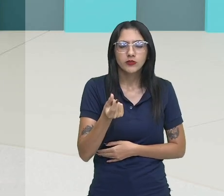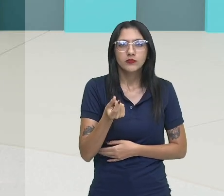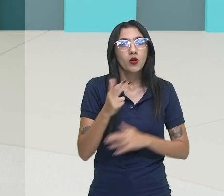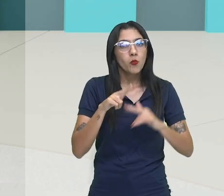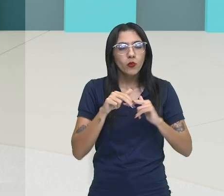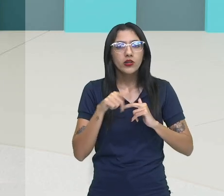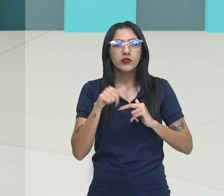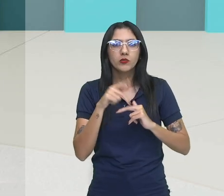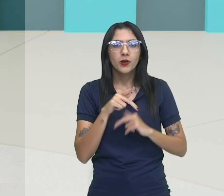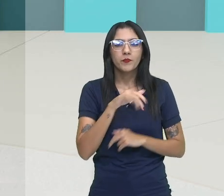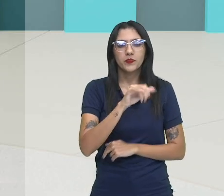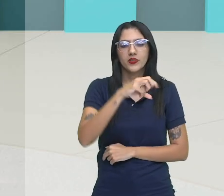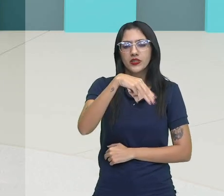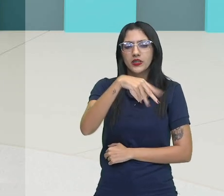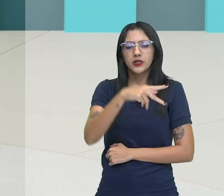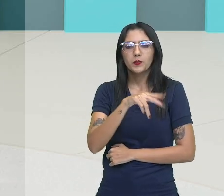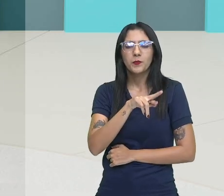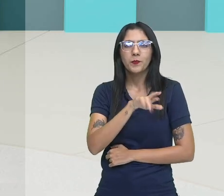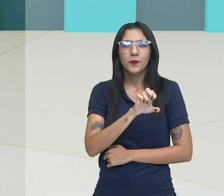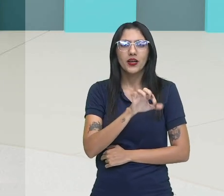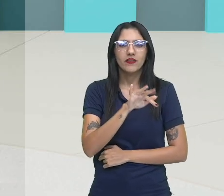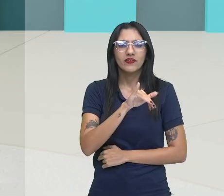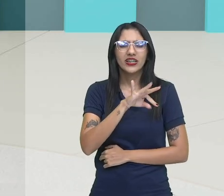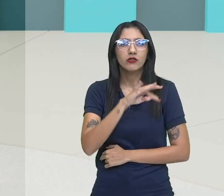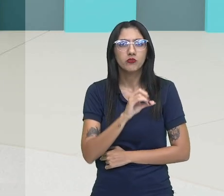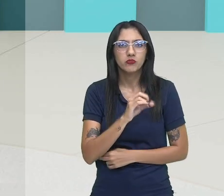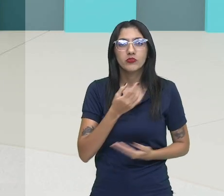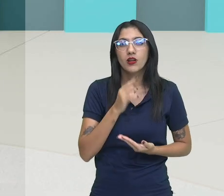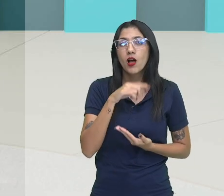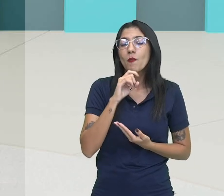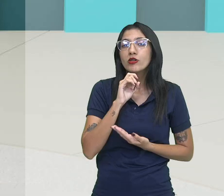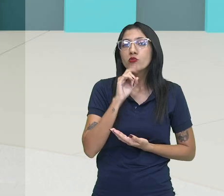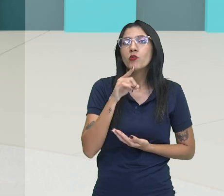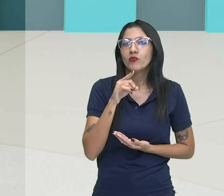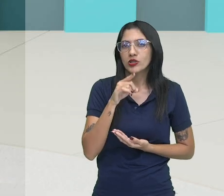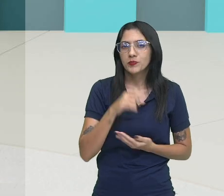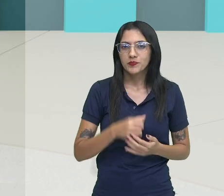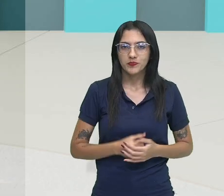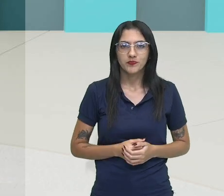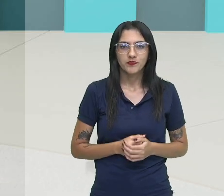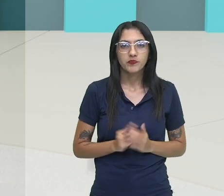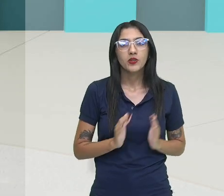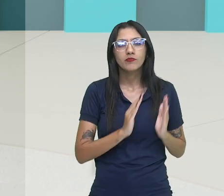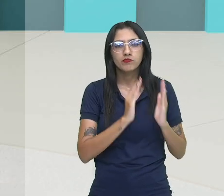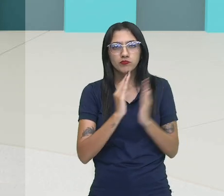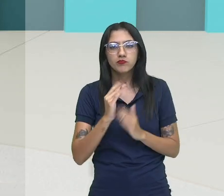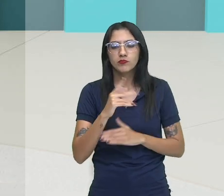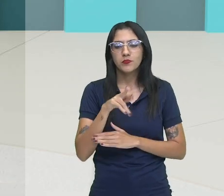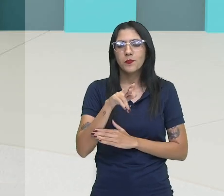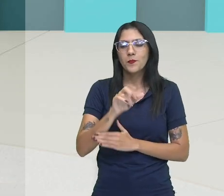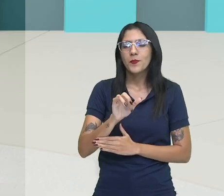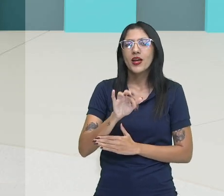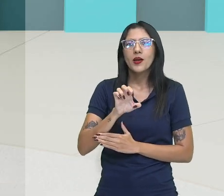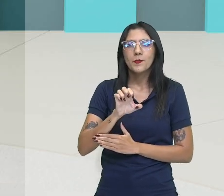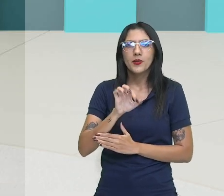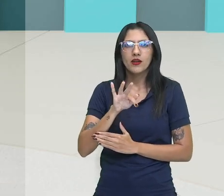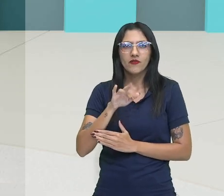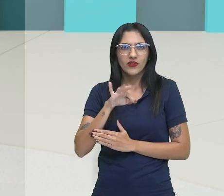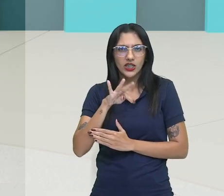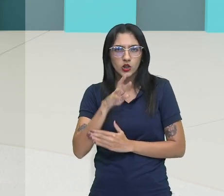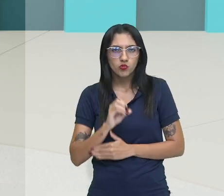de pretérito imperfeito, tá bom? Aí nós vamos ter o pretérito perfeito, que é o contrário, quer dizer que a